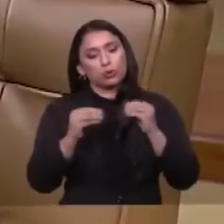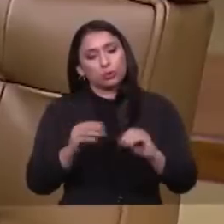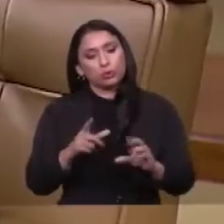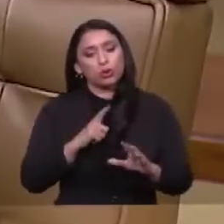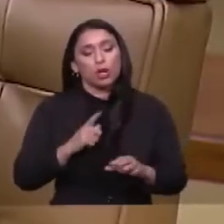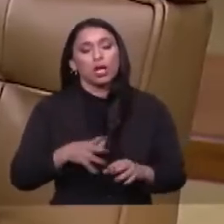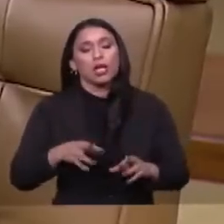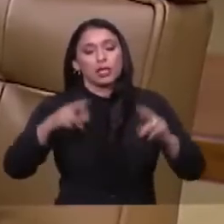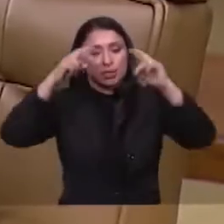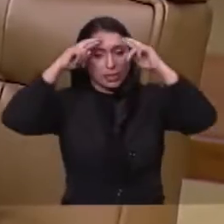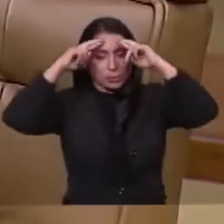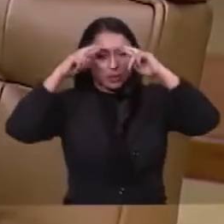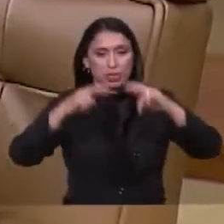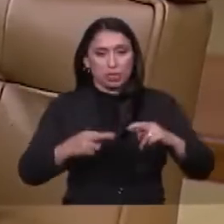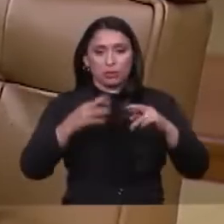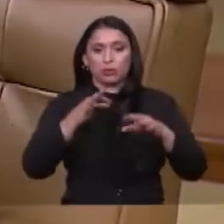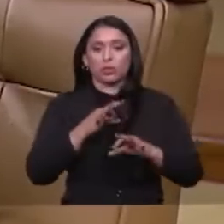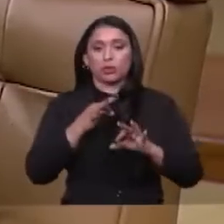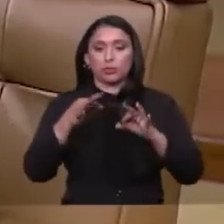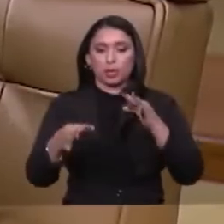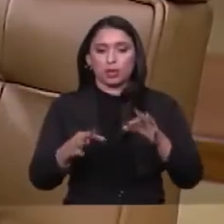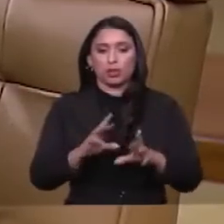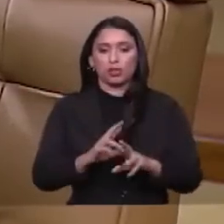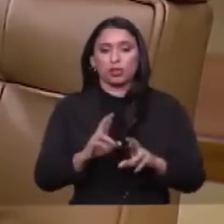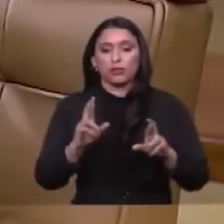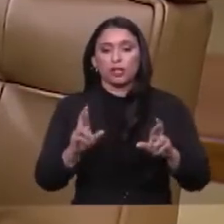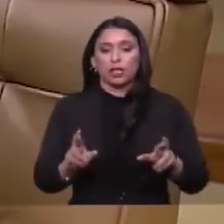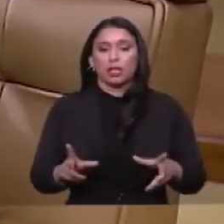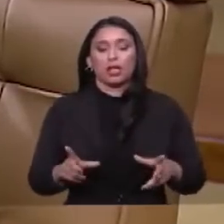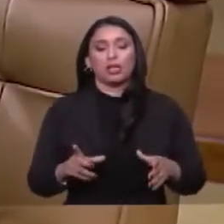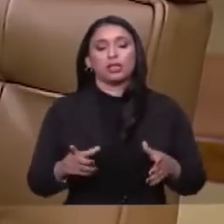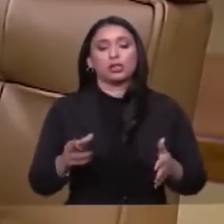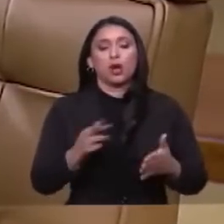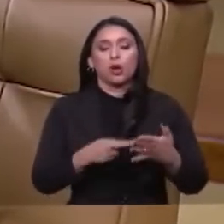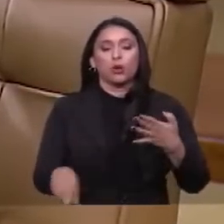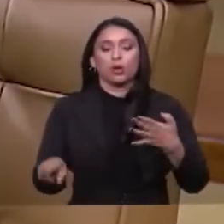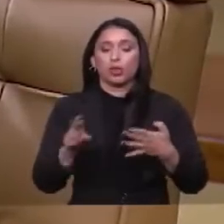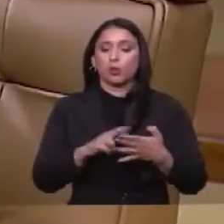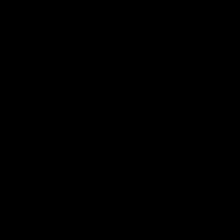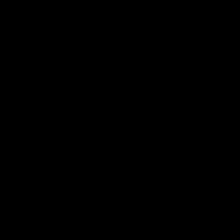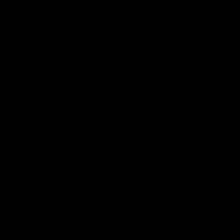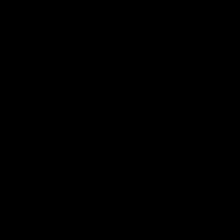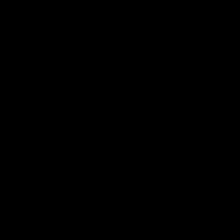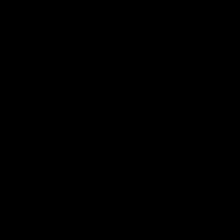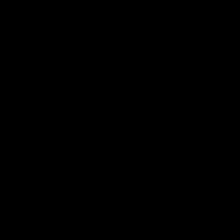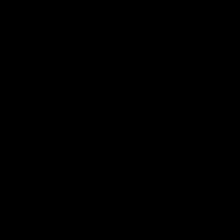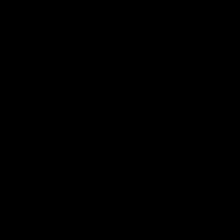respeitando os entendimentos em sentido contrário, nego o provimento ao recurso extraordinário.